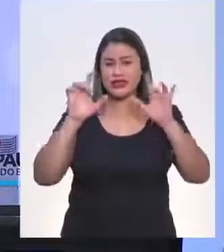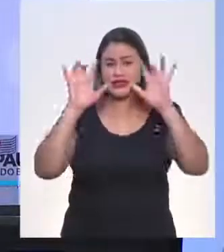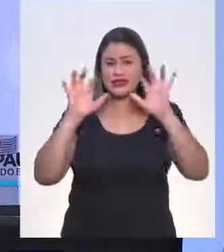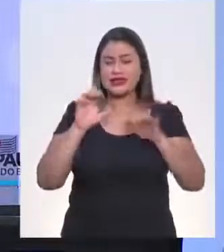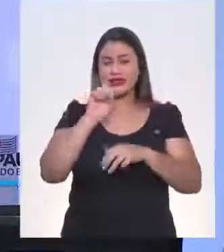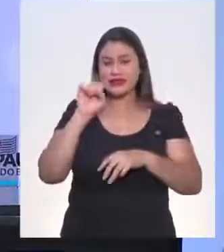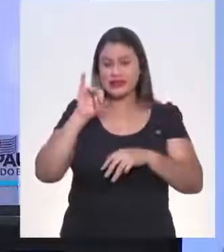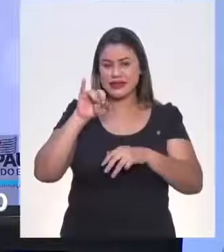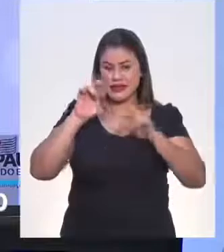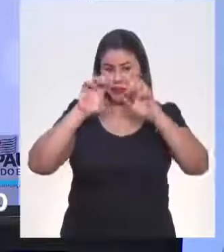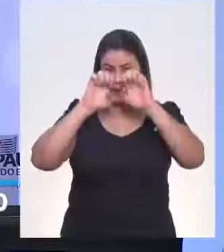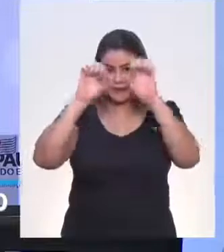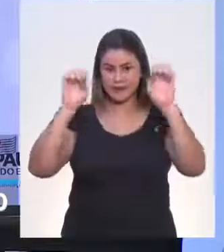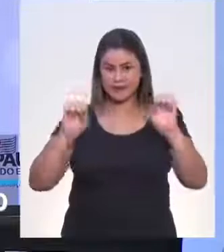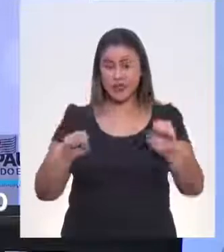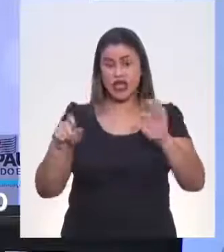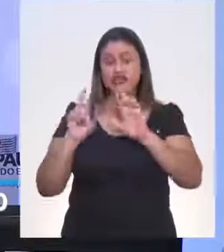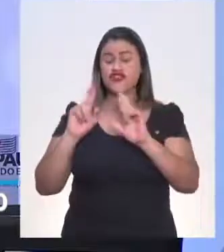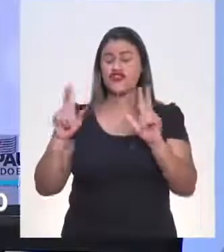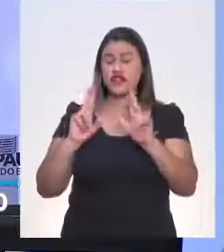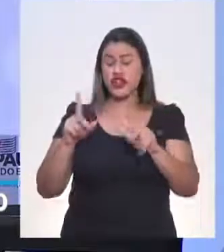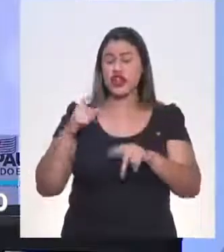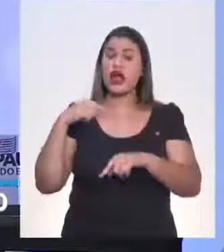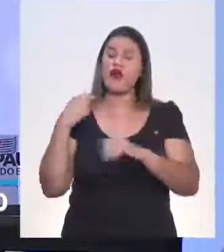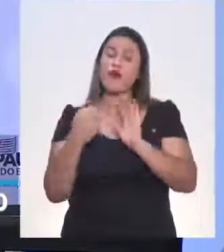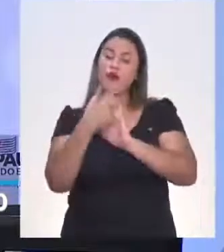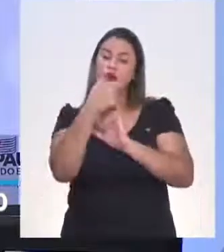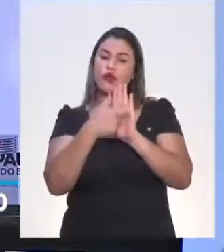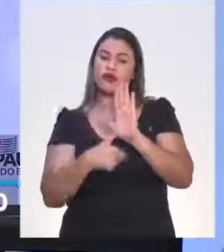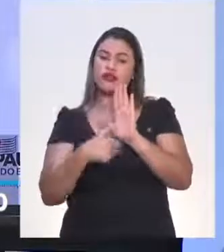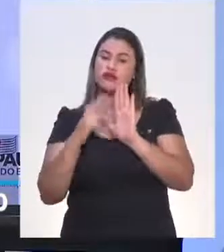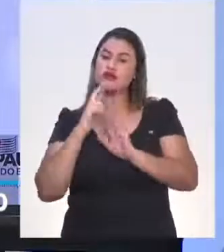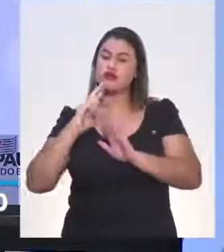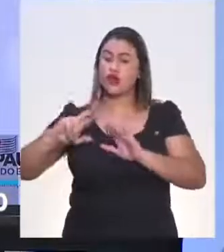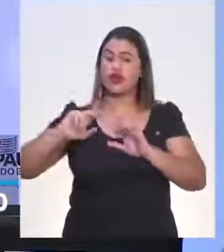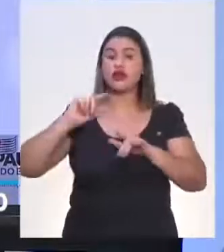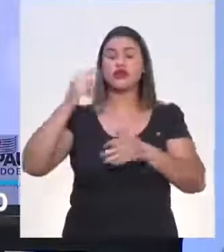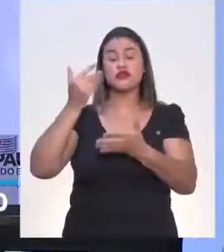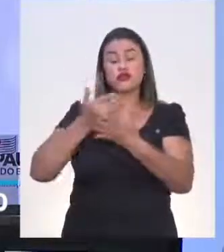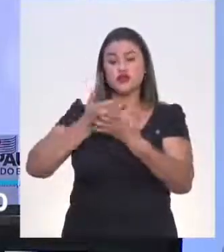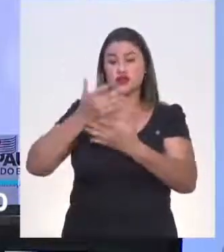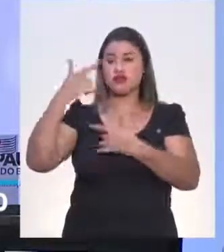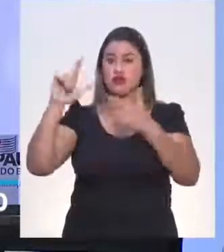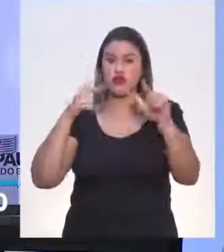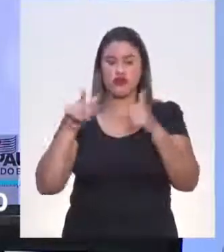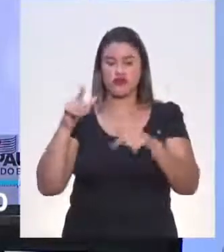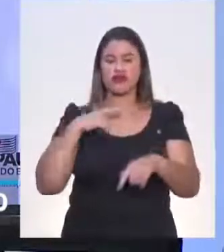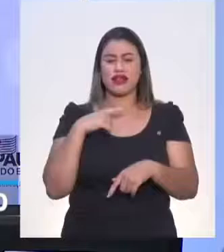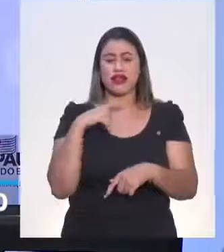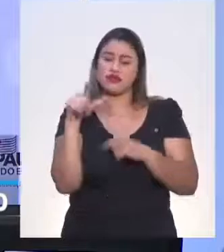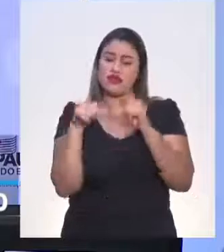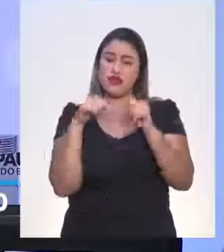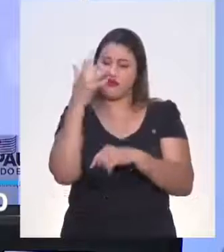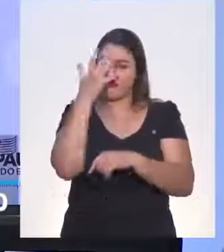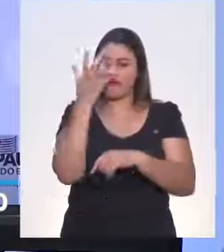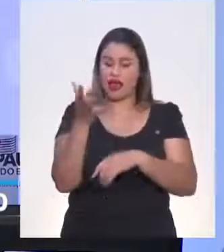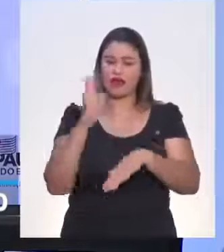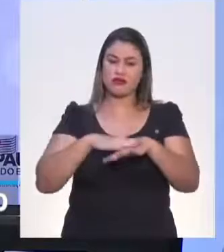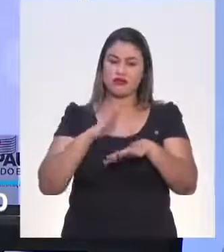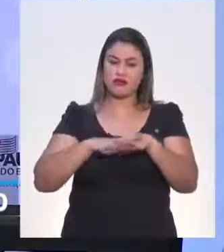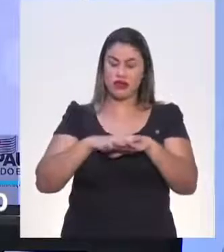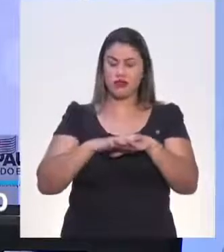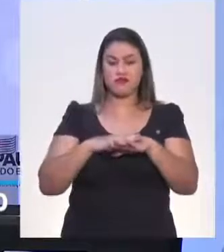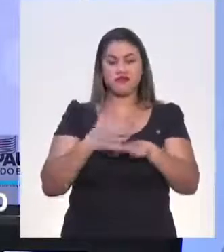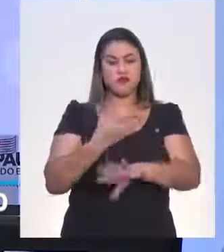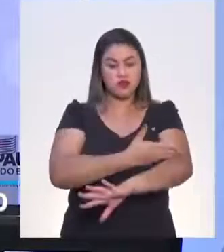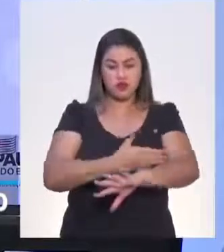eu vou mostrar um modelo de resolução e aí nas próximas aulas vocês vão ver outro. Escolha aí o que você achar mais fácil, você achar mais